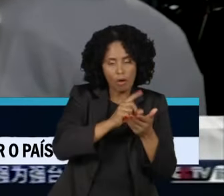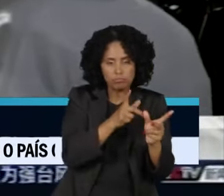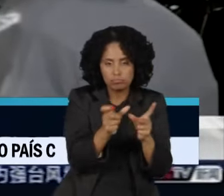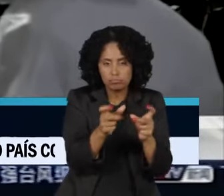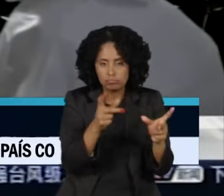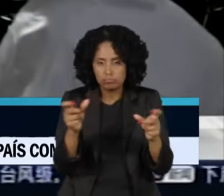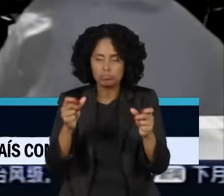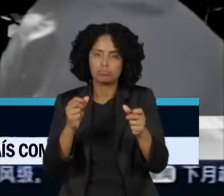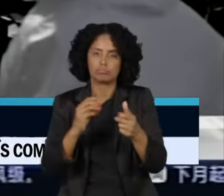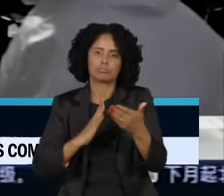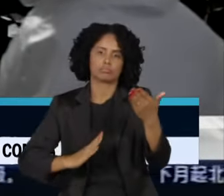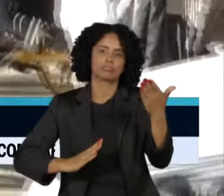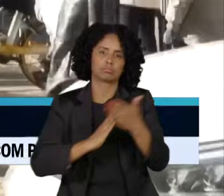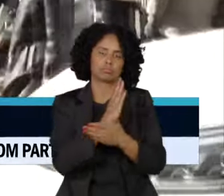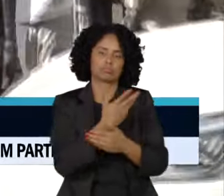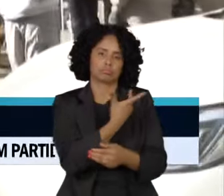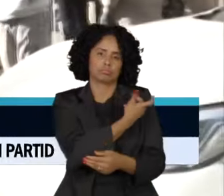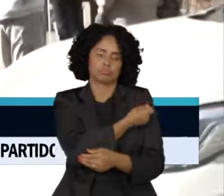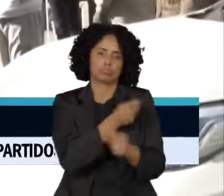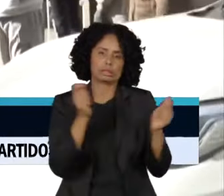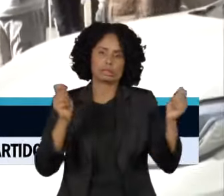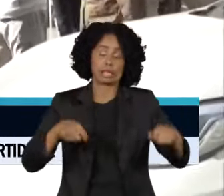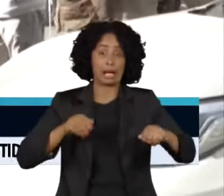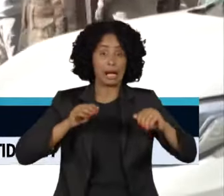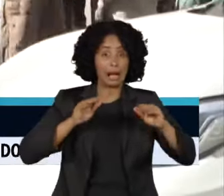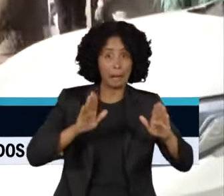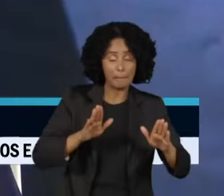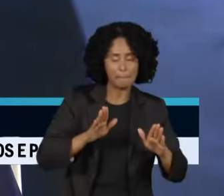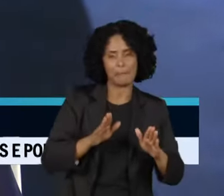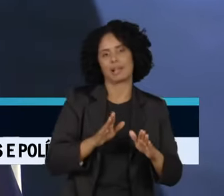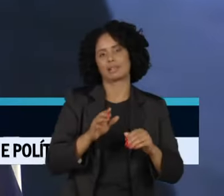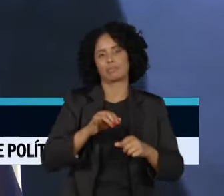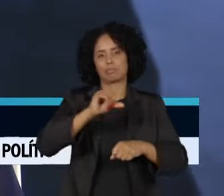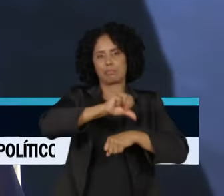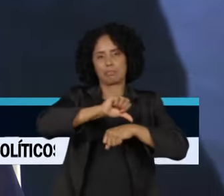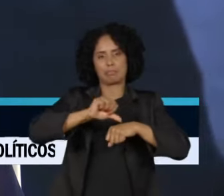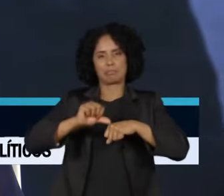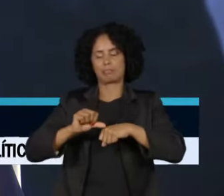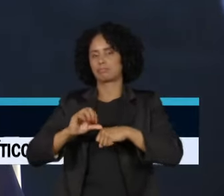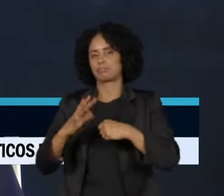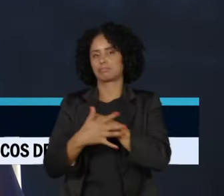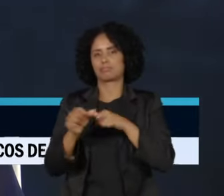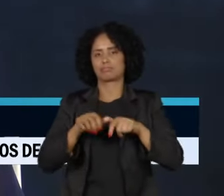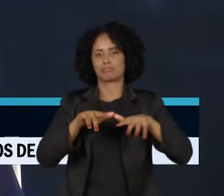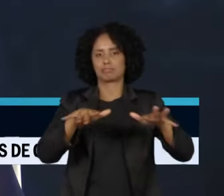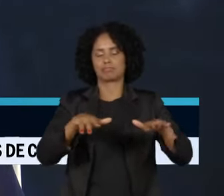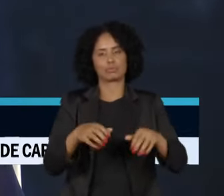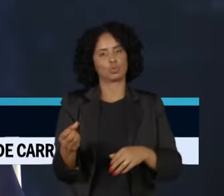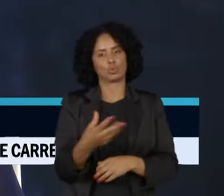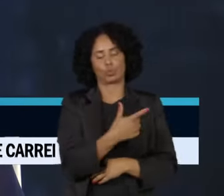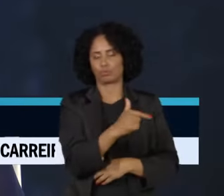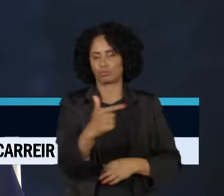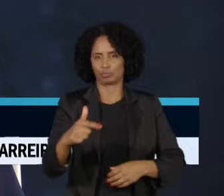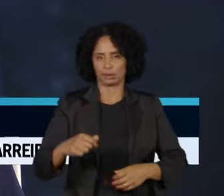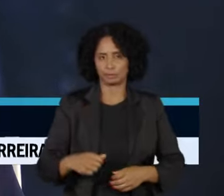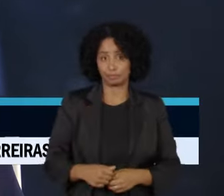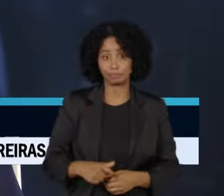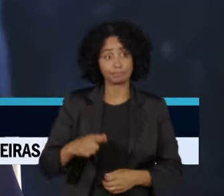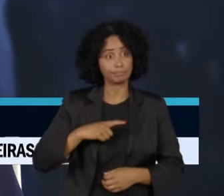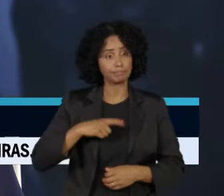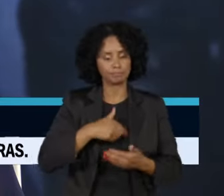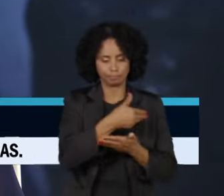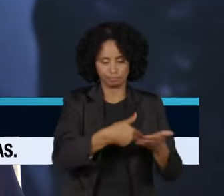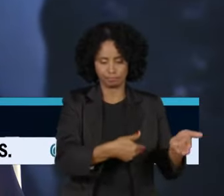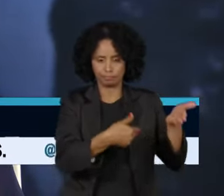país, mas nenhum foi atualizado contra a variante Ômicron. Em relatório enviado ao Supremo Tribunal Federal, a